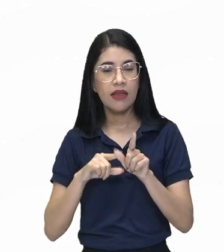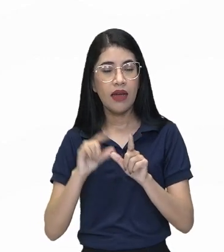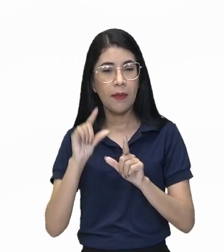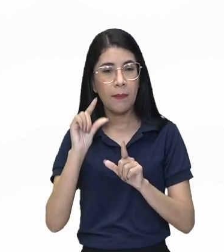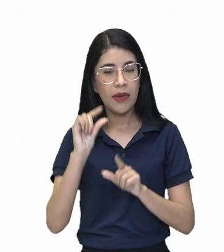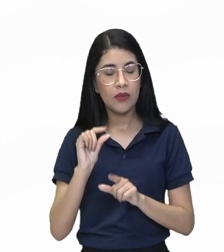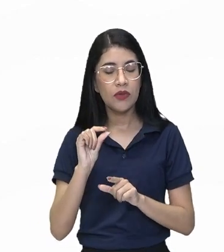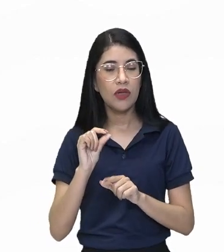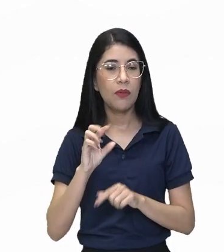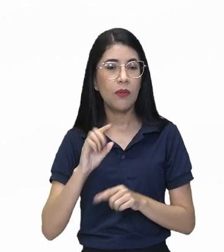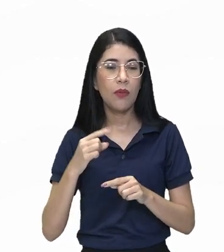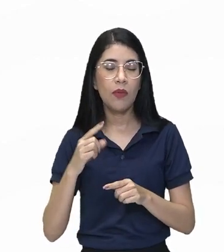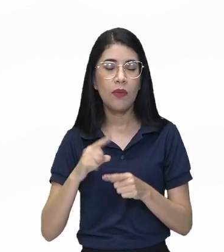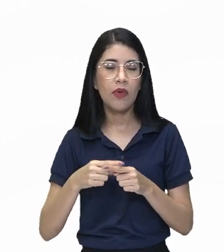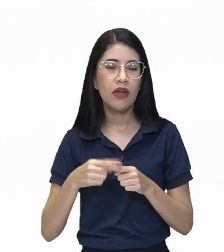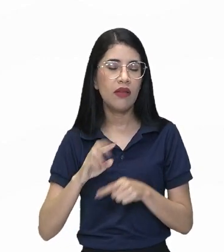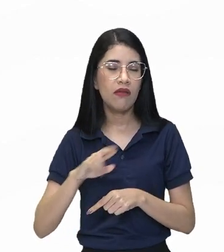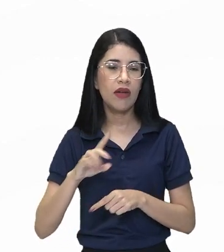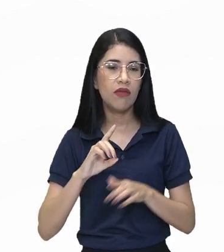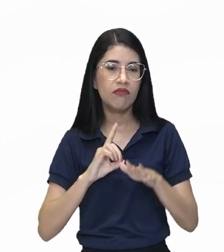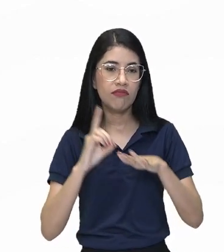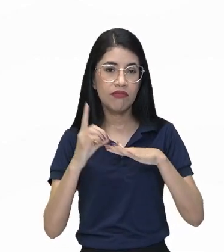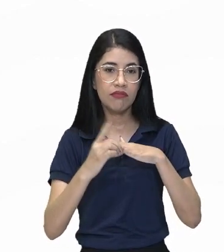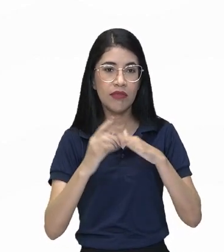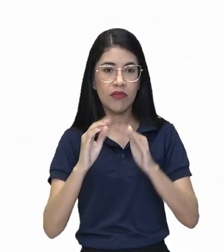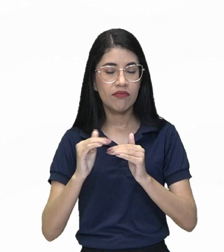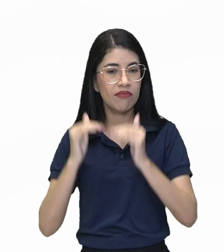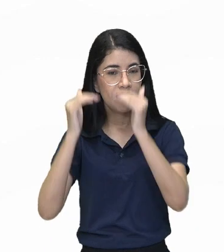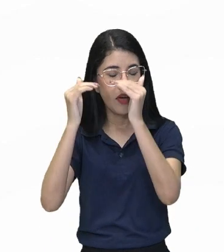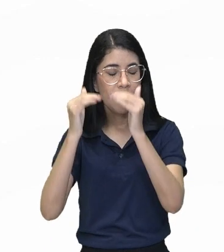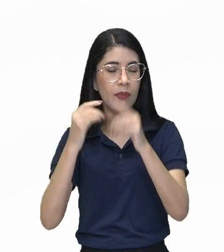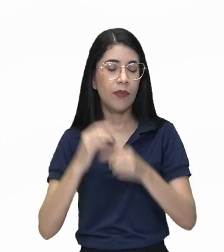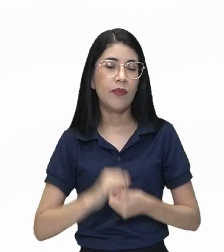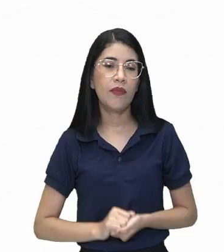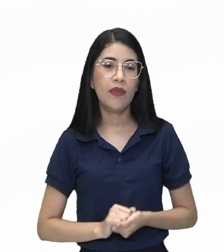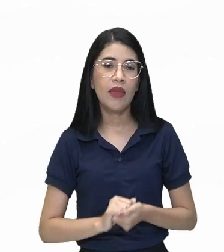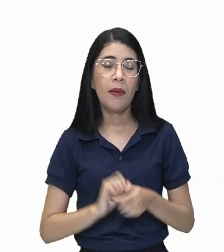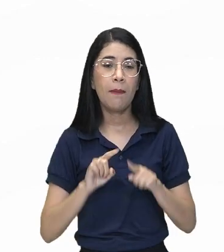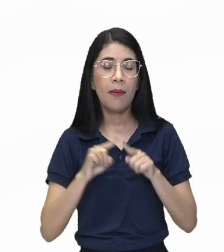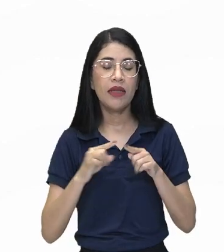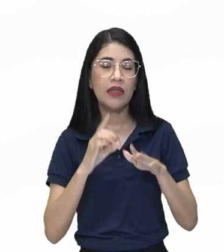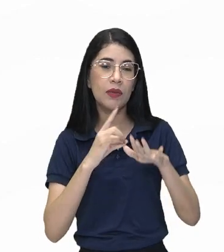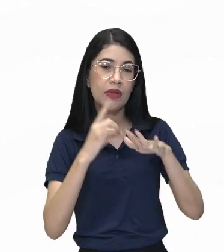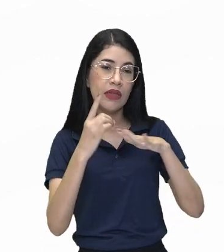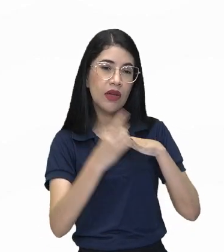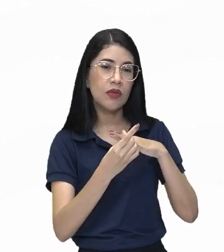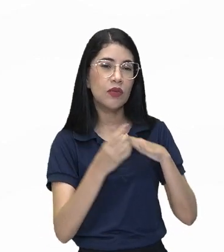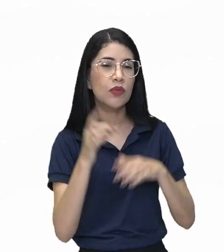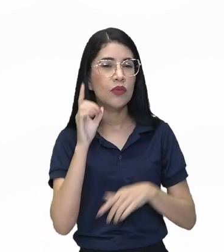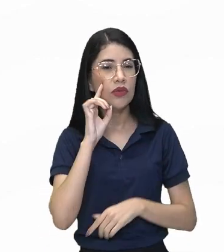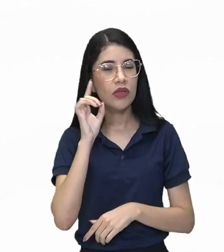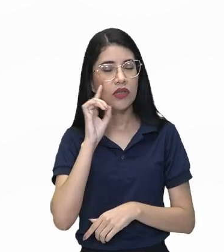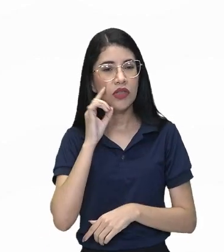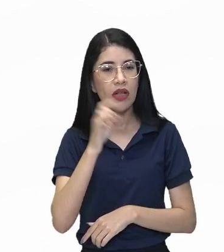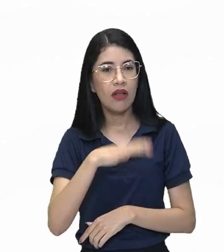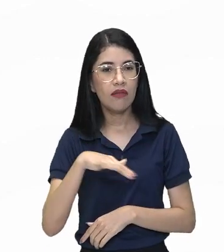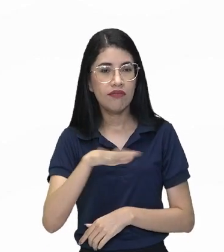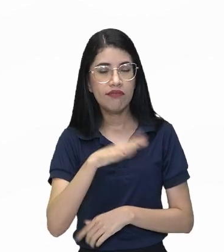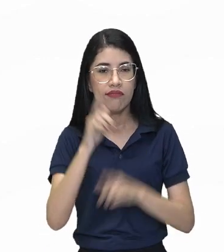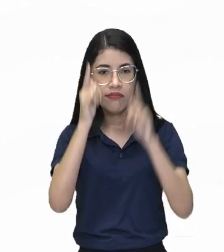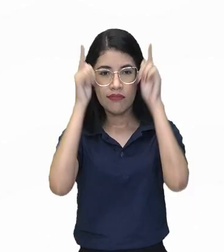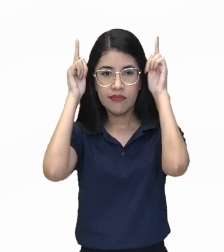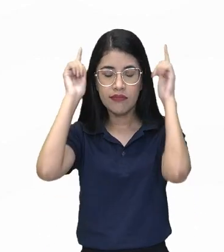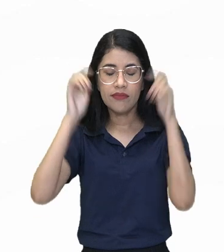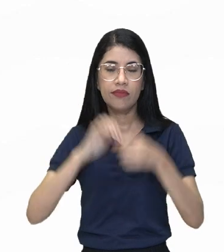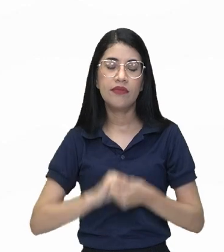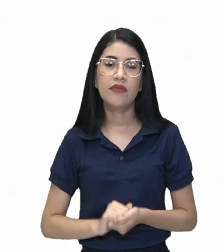ele não é um deus supremo, mas sim um deus que faz parte do, vamos dizer, do cotidiano. Essa era uma